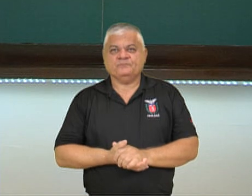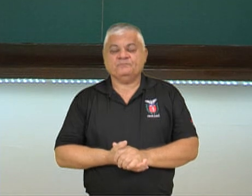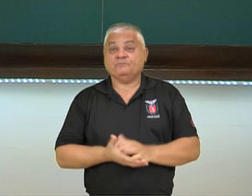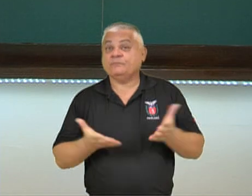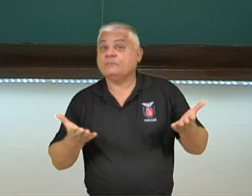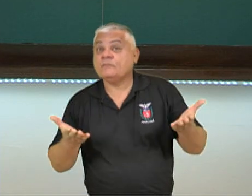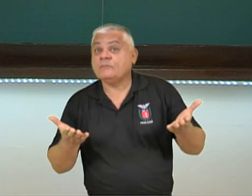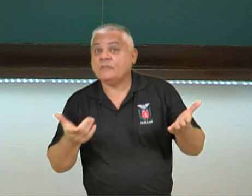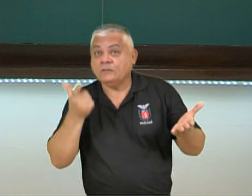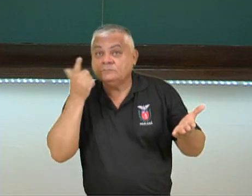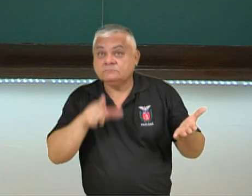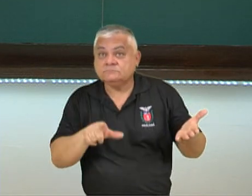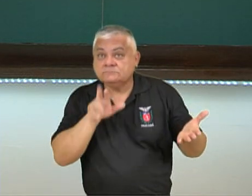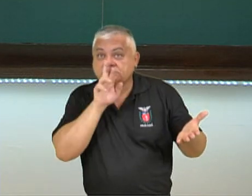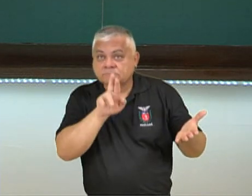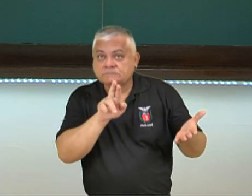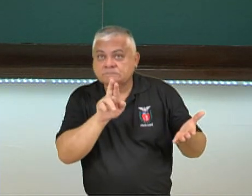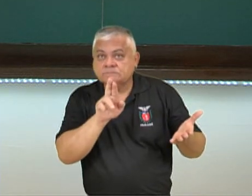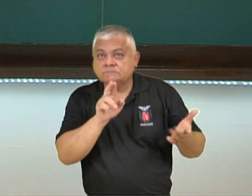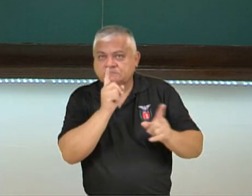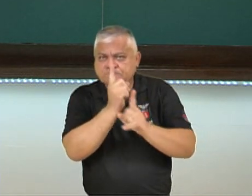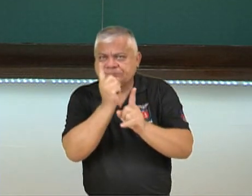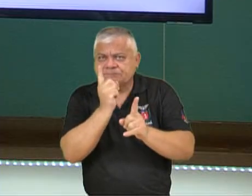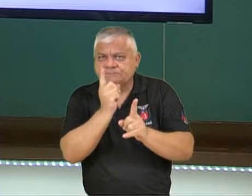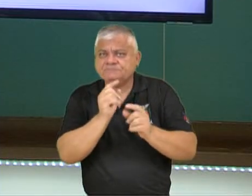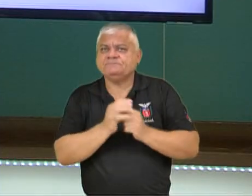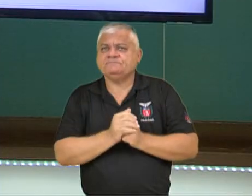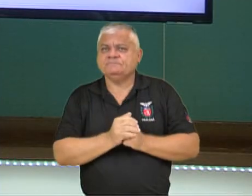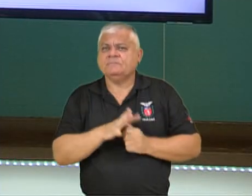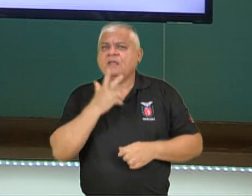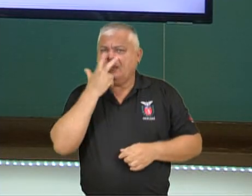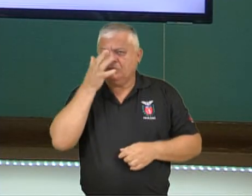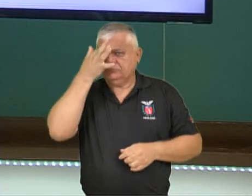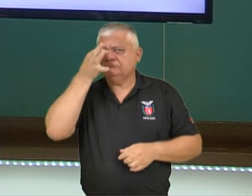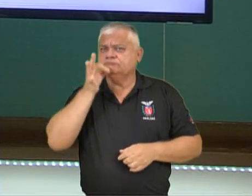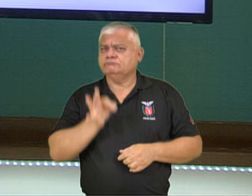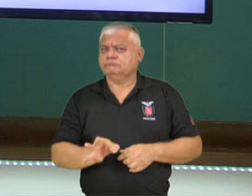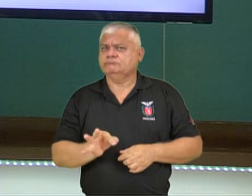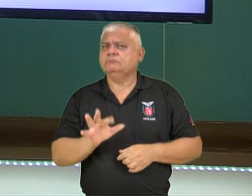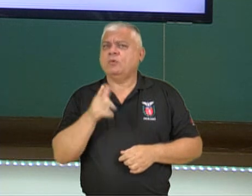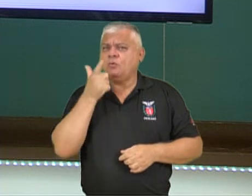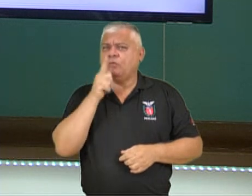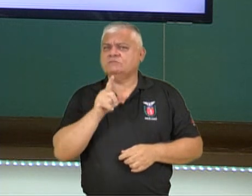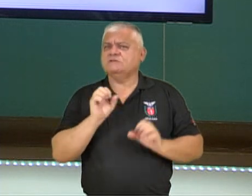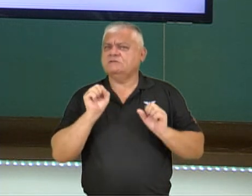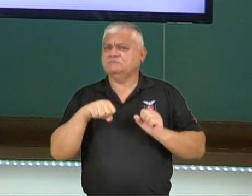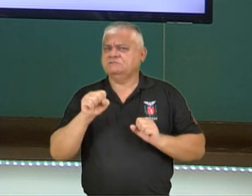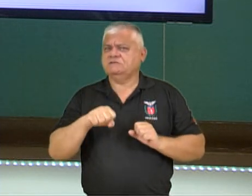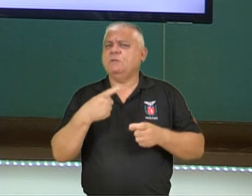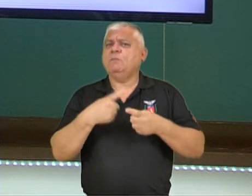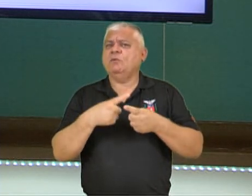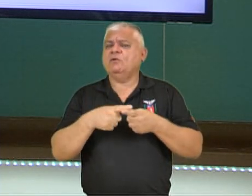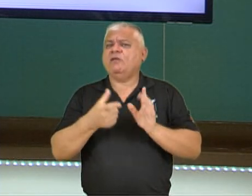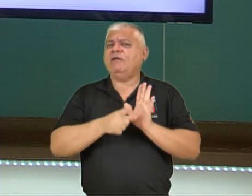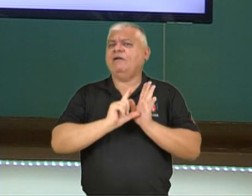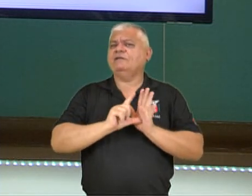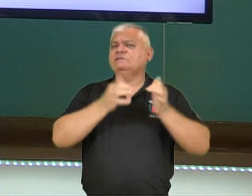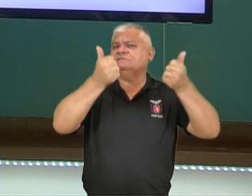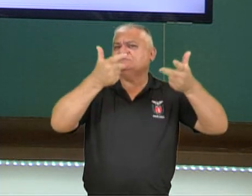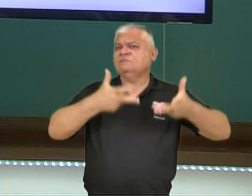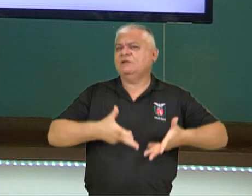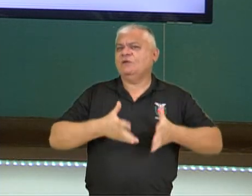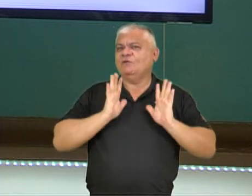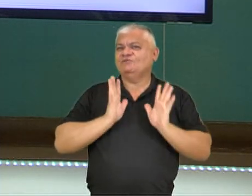E aí, meus queridos, conseguiram responder? Cara, tenho certeza que essa aqui a maioria do pessoal conseguiu matar, porque a gente já respondeu na aula anterior, ali nos